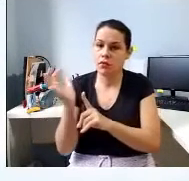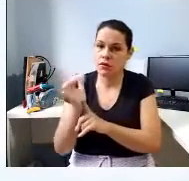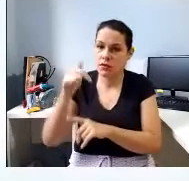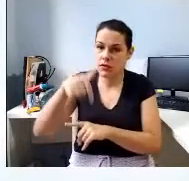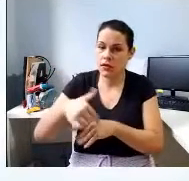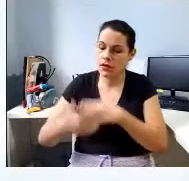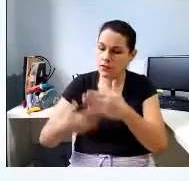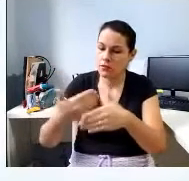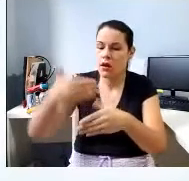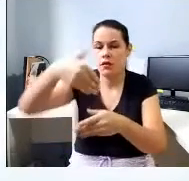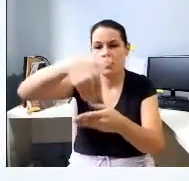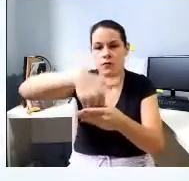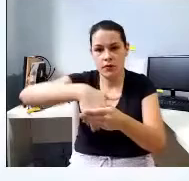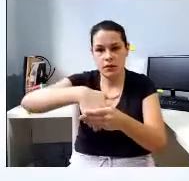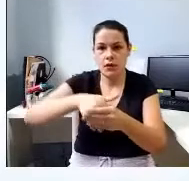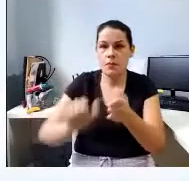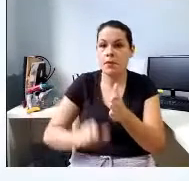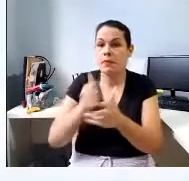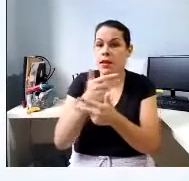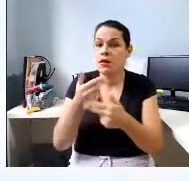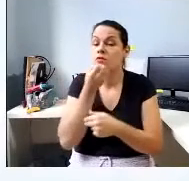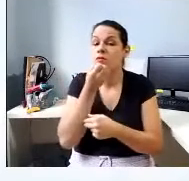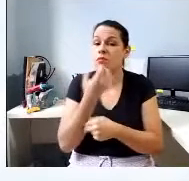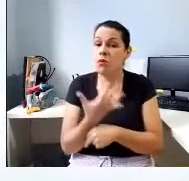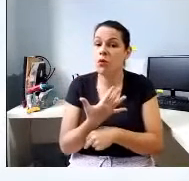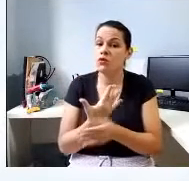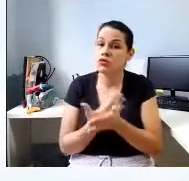processo eleitoral. Esse é o primeiro aspecto, de baixo para